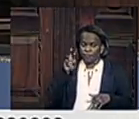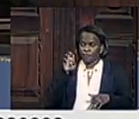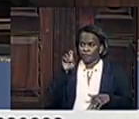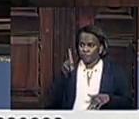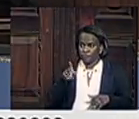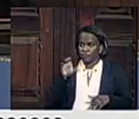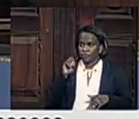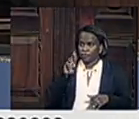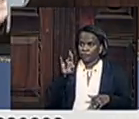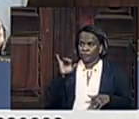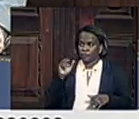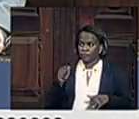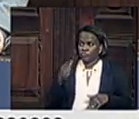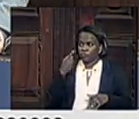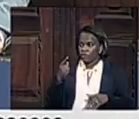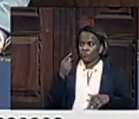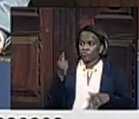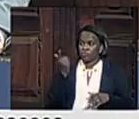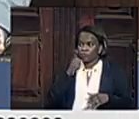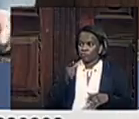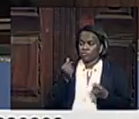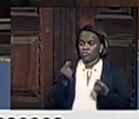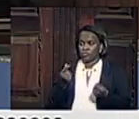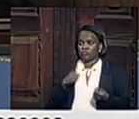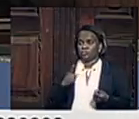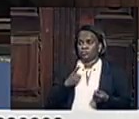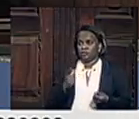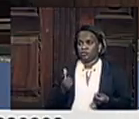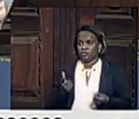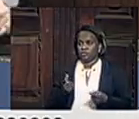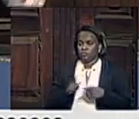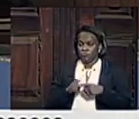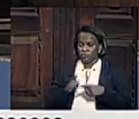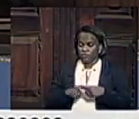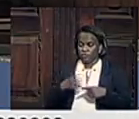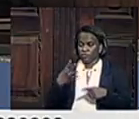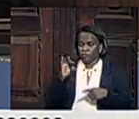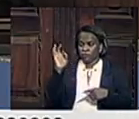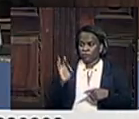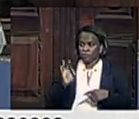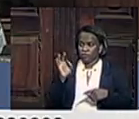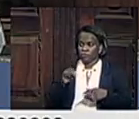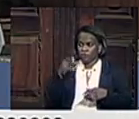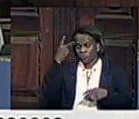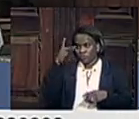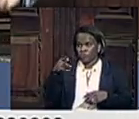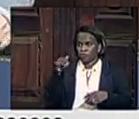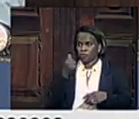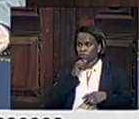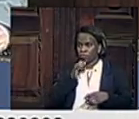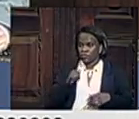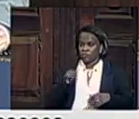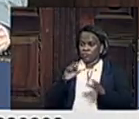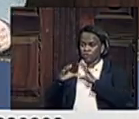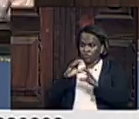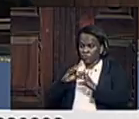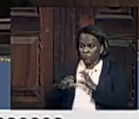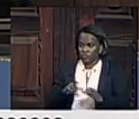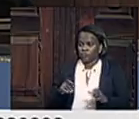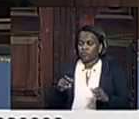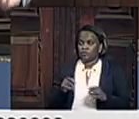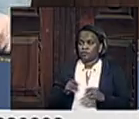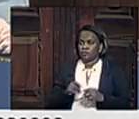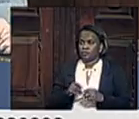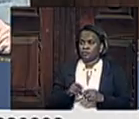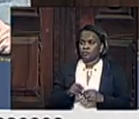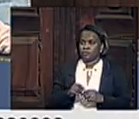uma das únicas fontes de receita, porque é 4% sobre energia e telecomunicação,